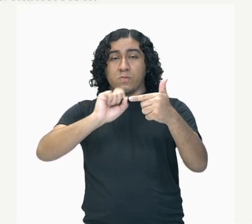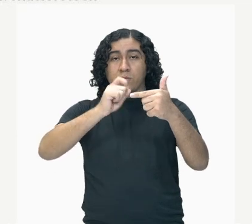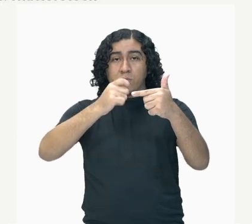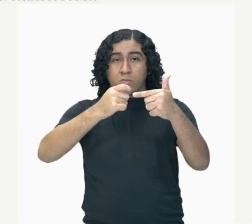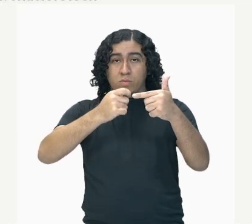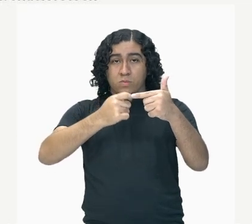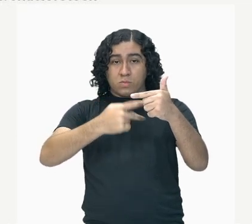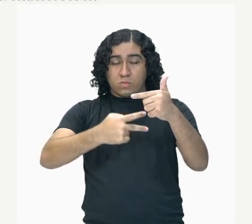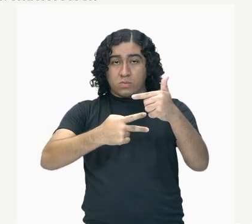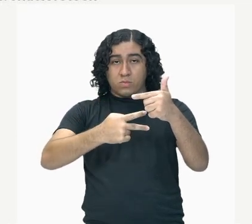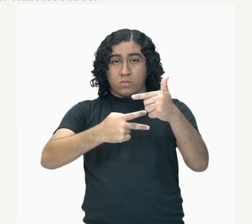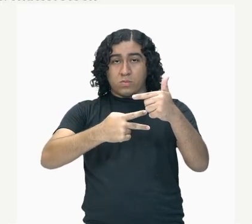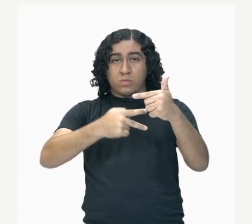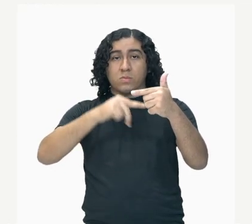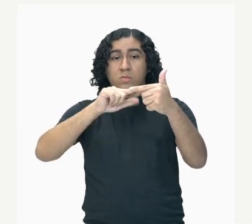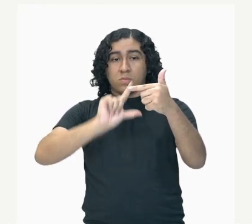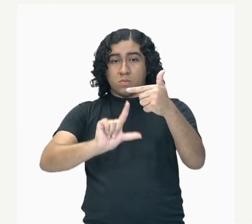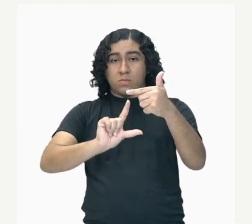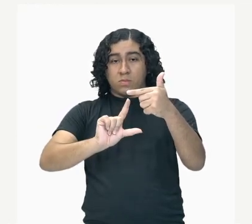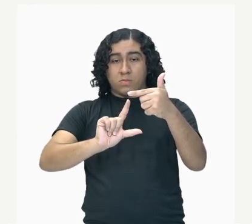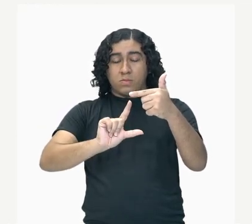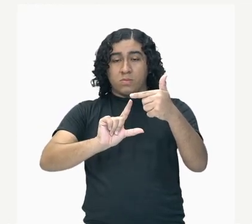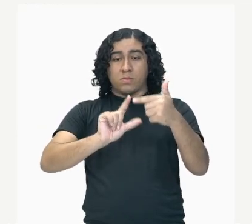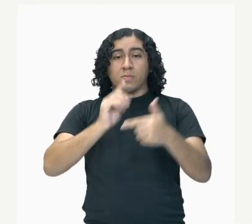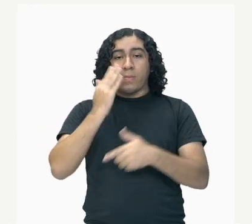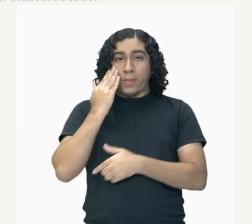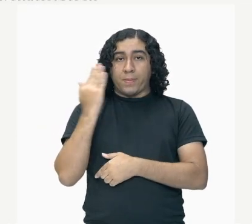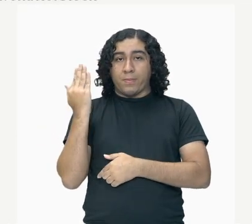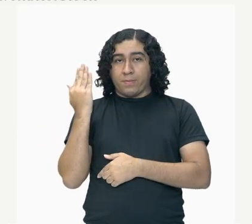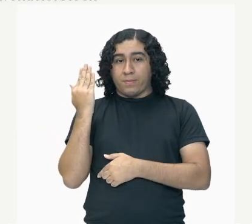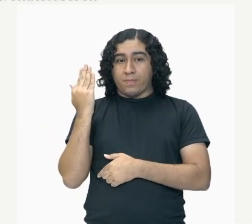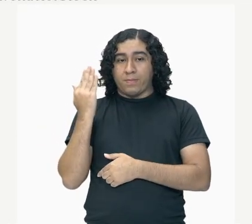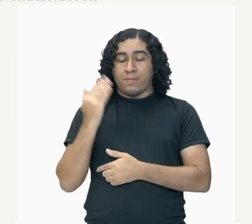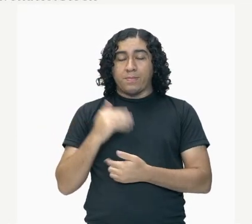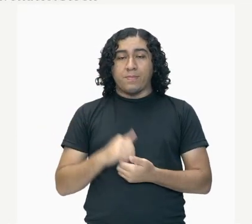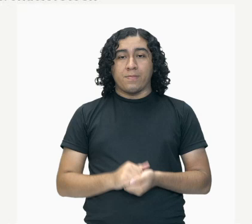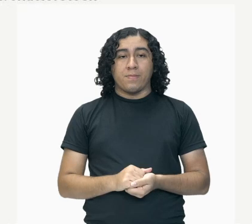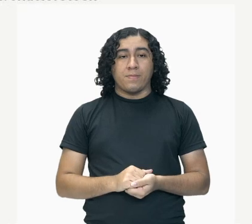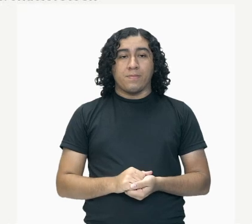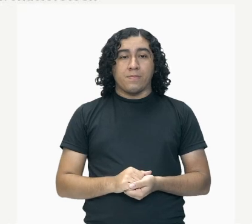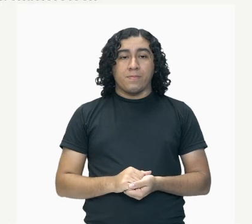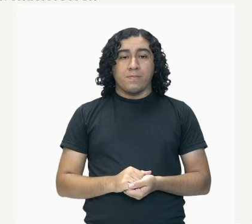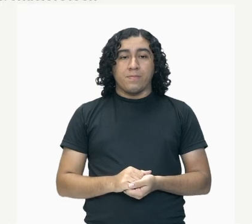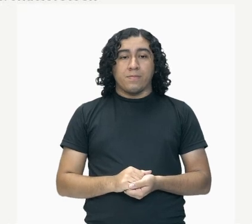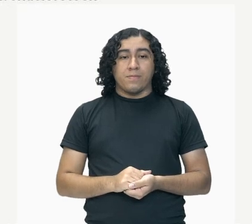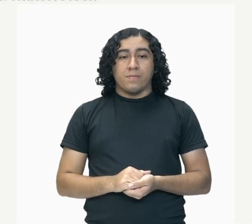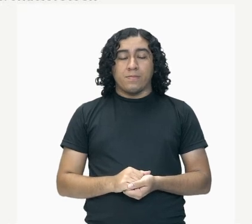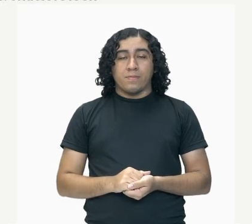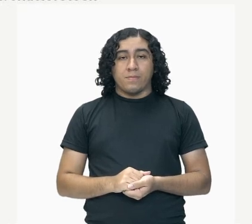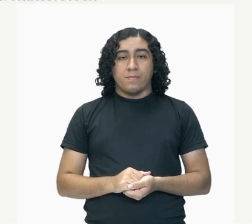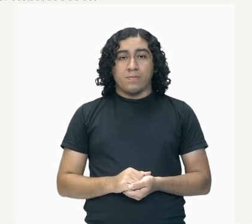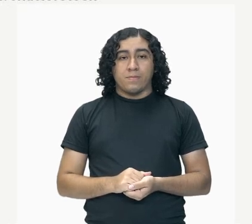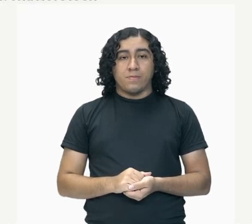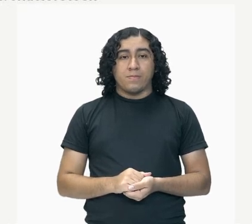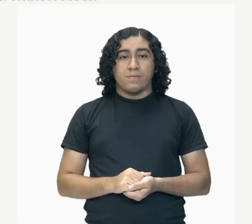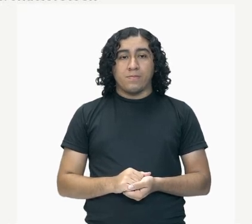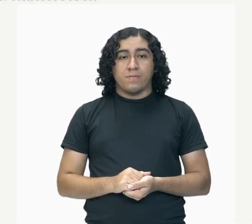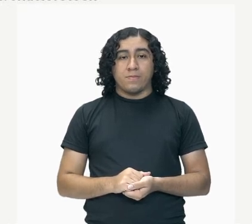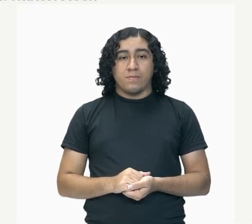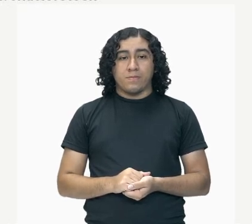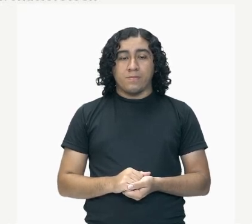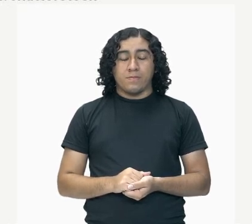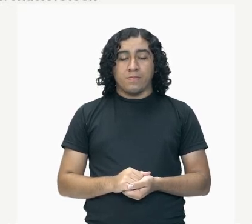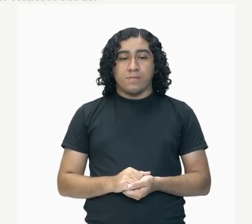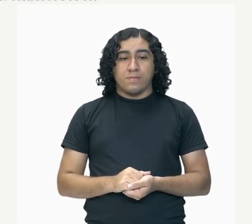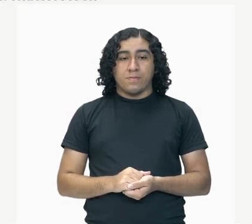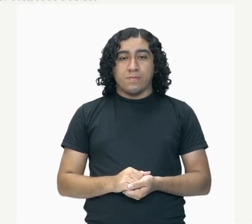nosso comprimento aqui olha só duas vezes o comprimento duas vezes l n x